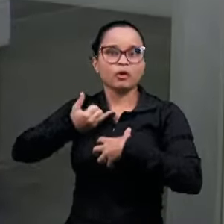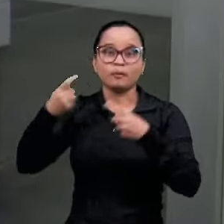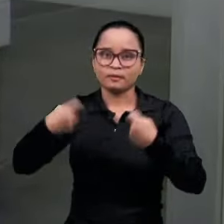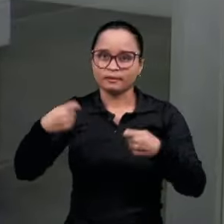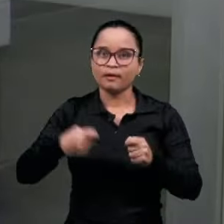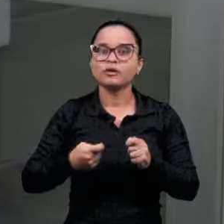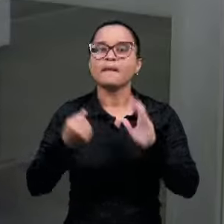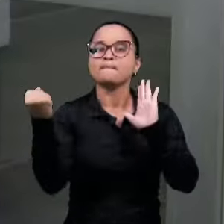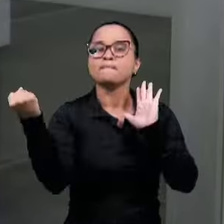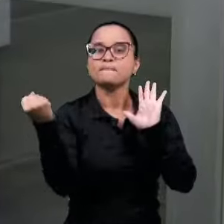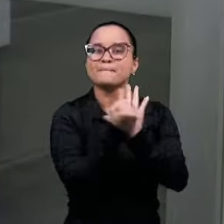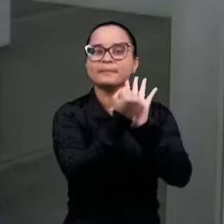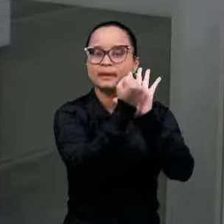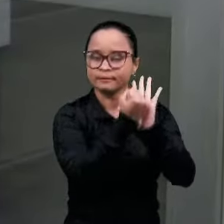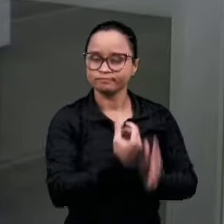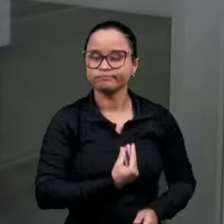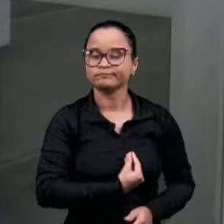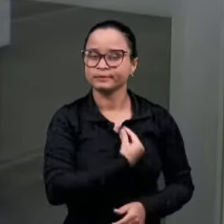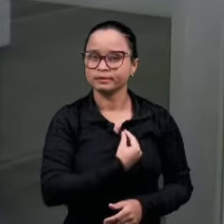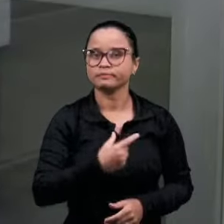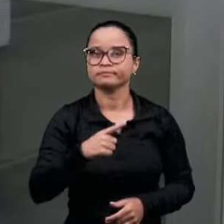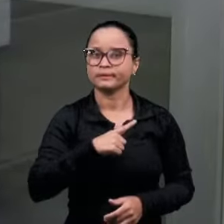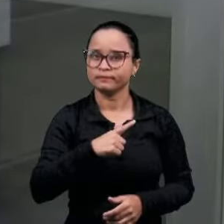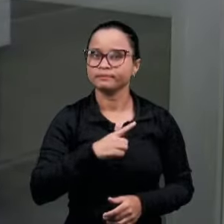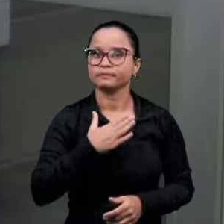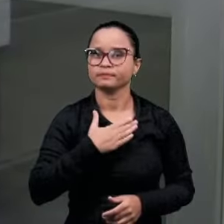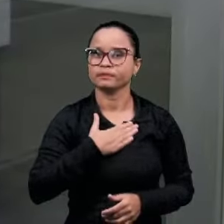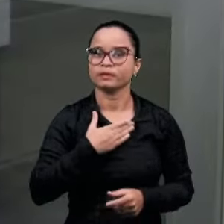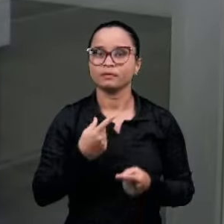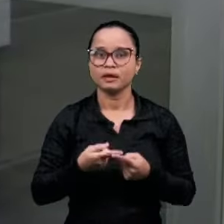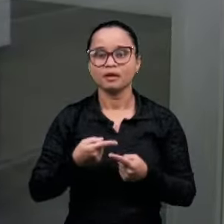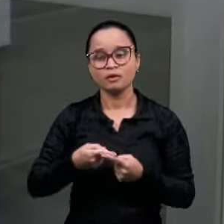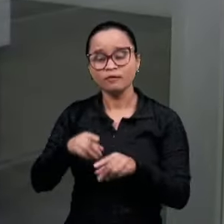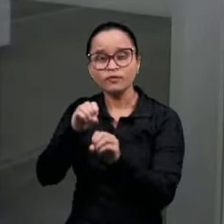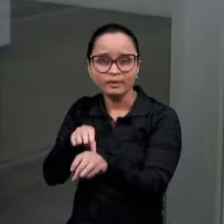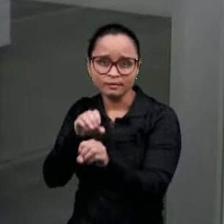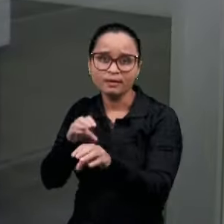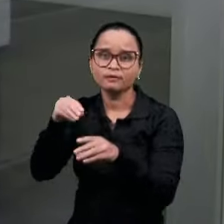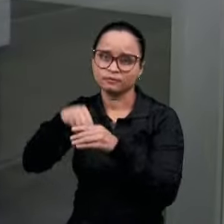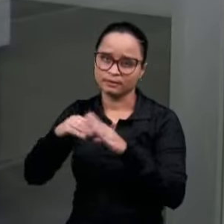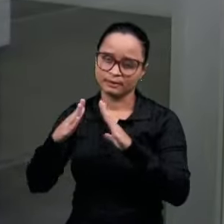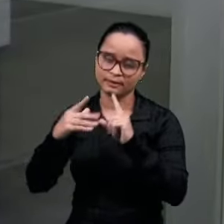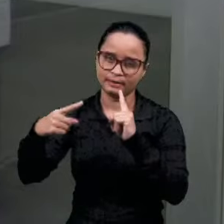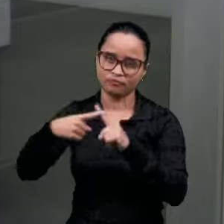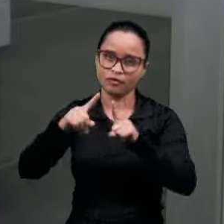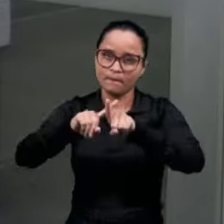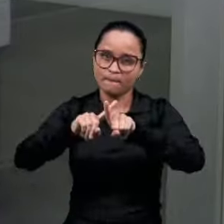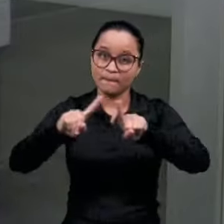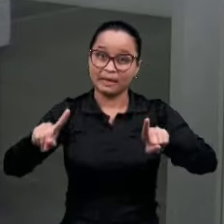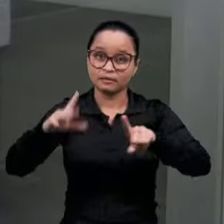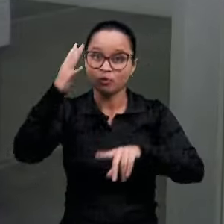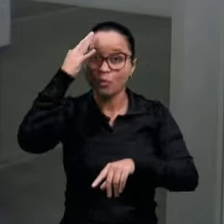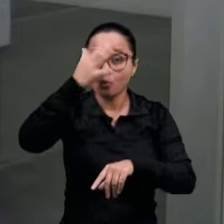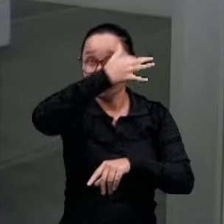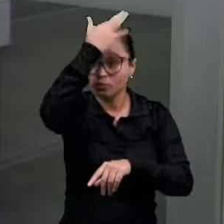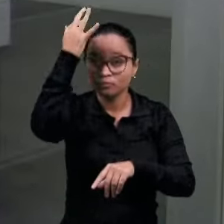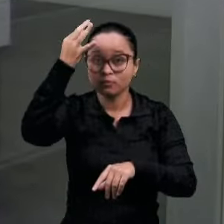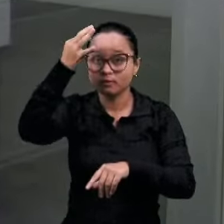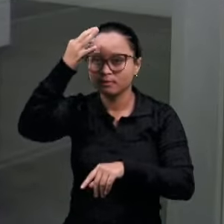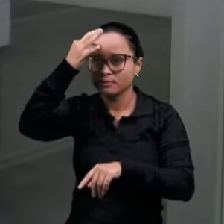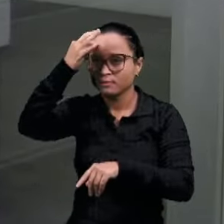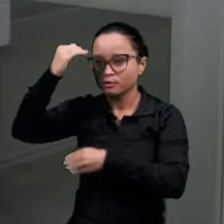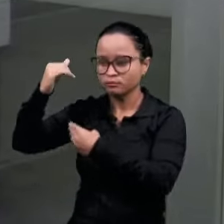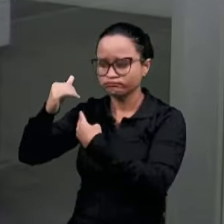vida, embora que eu tinha sido criado ali dentro da igreja, mas o Espírito Santo me convencendo,